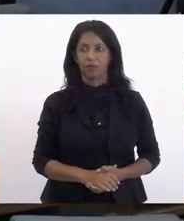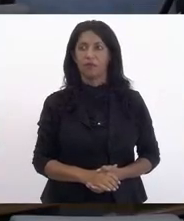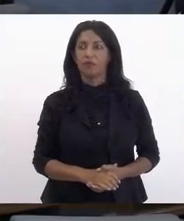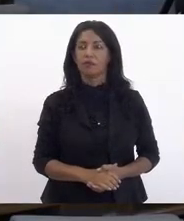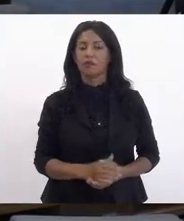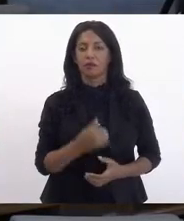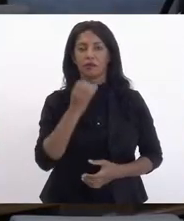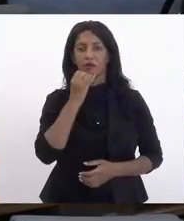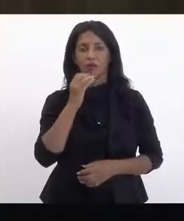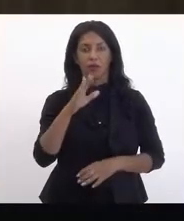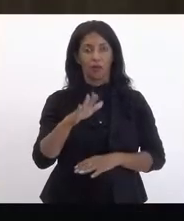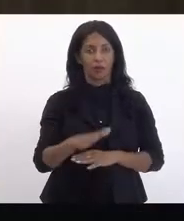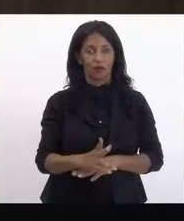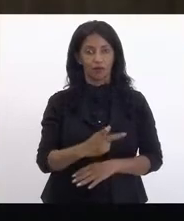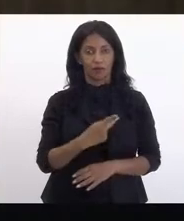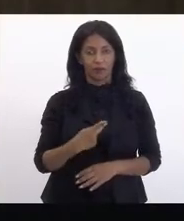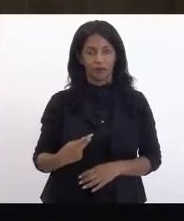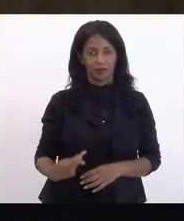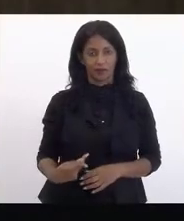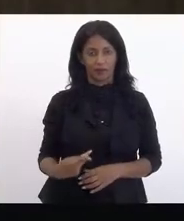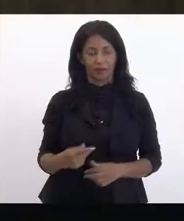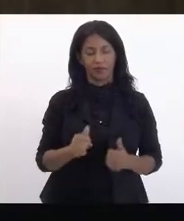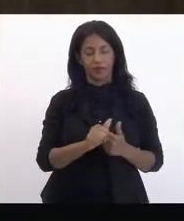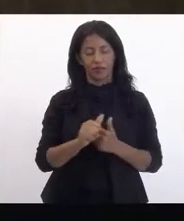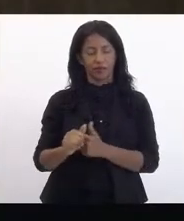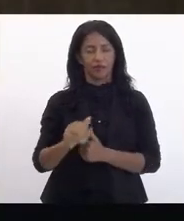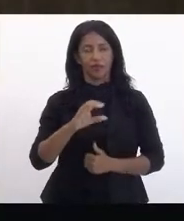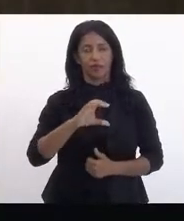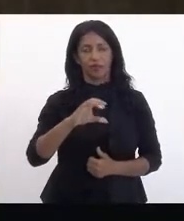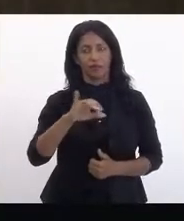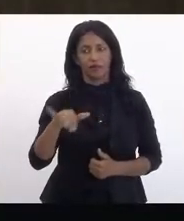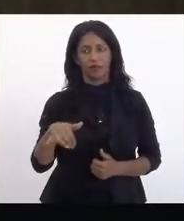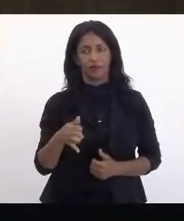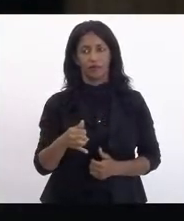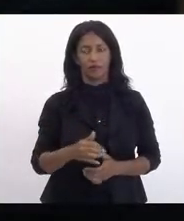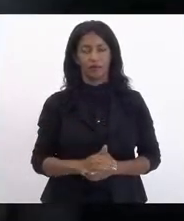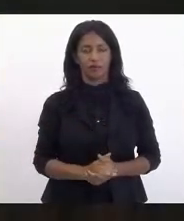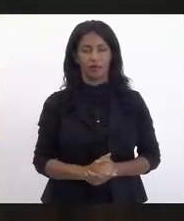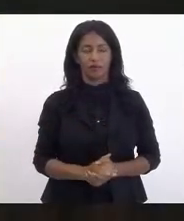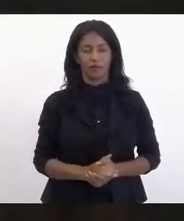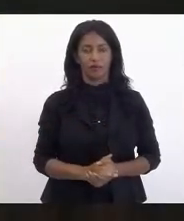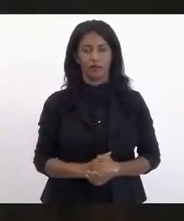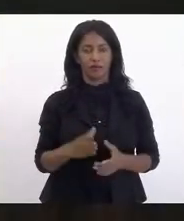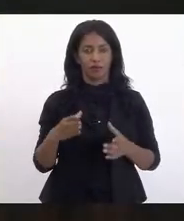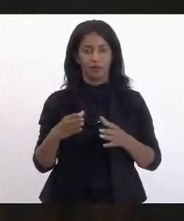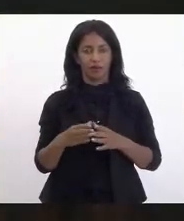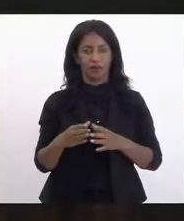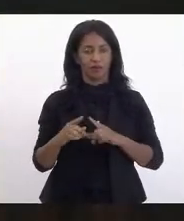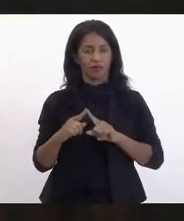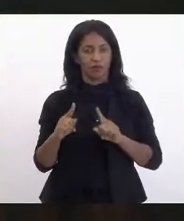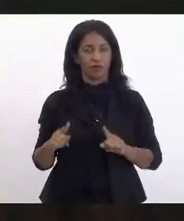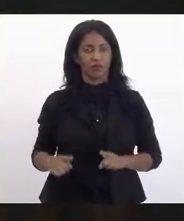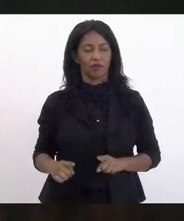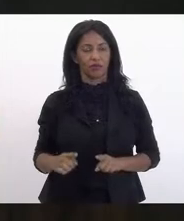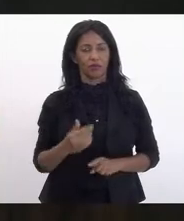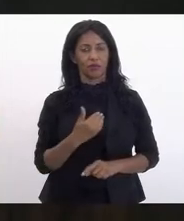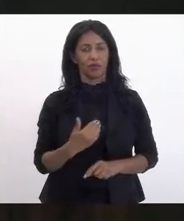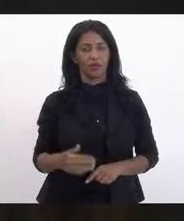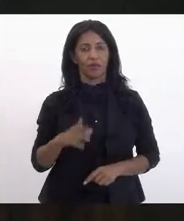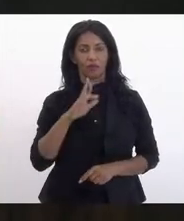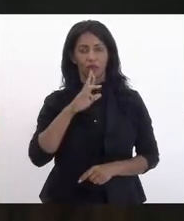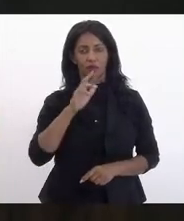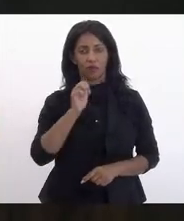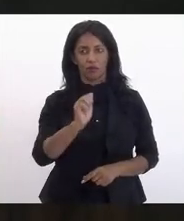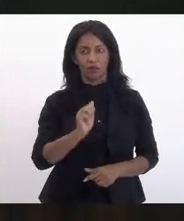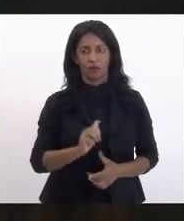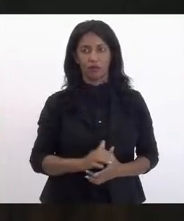Boa tarde, presidenta Ju. Boa Acompanha tarde, CCJ. Boa tarde, Marquinhos. Pela Comissão de Servidores Públicos, deputado Rodrigo Amorim.